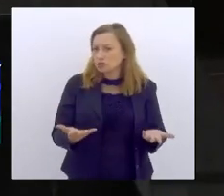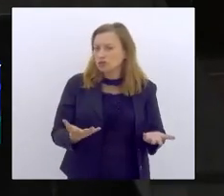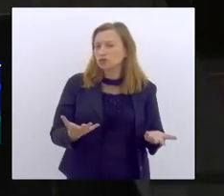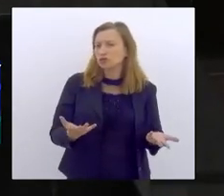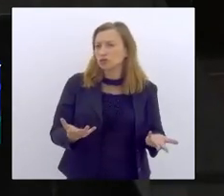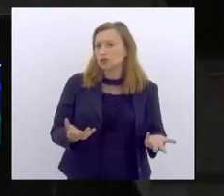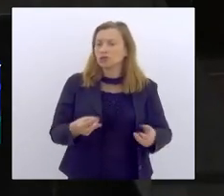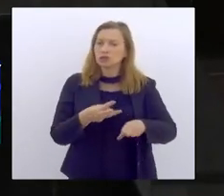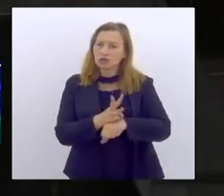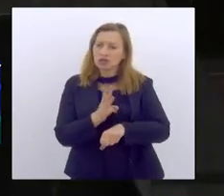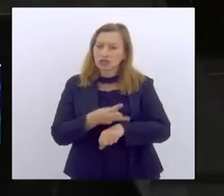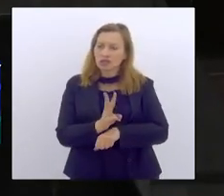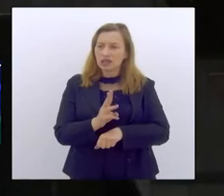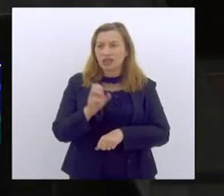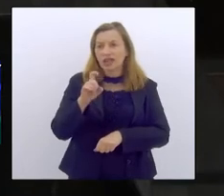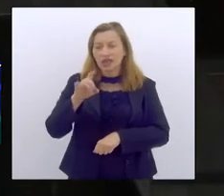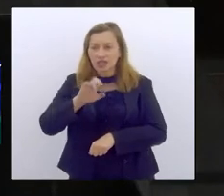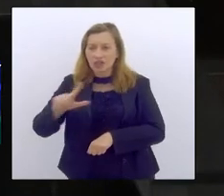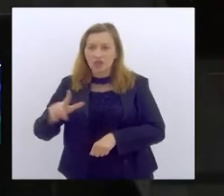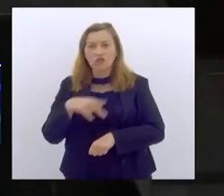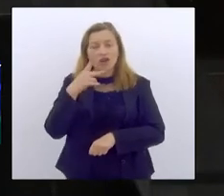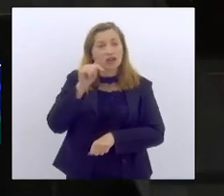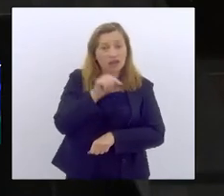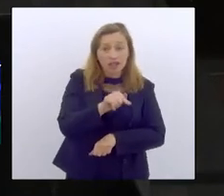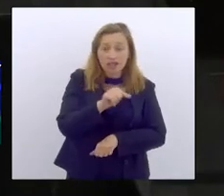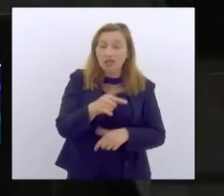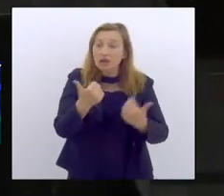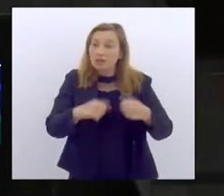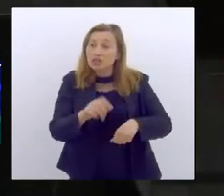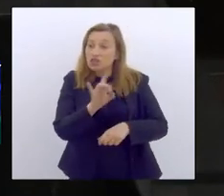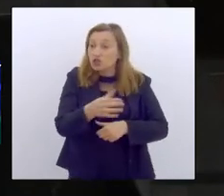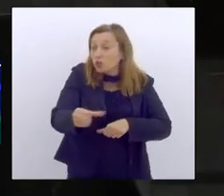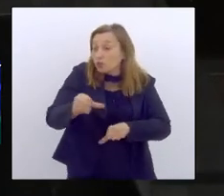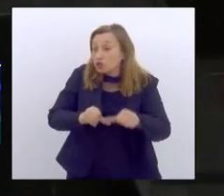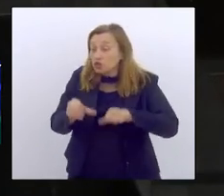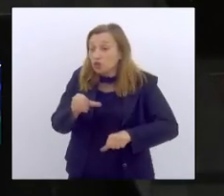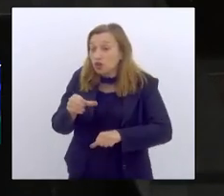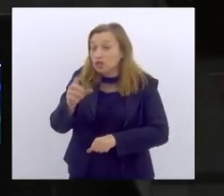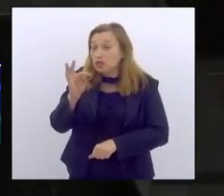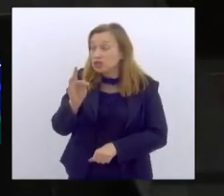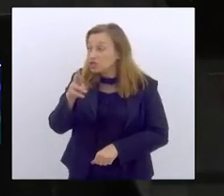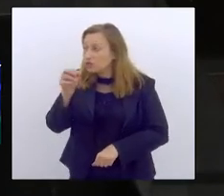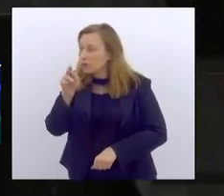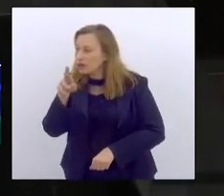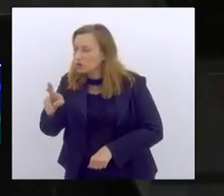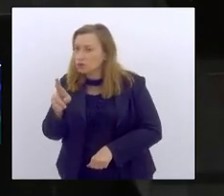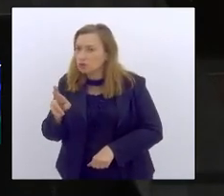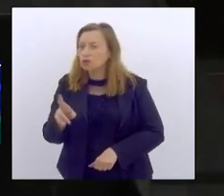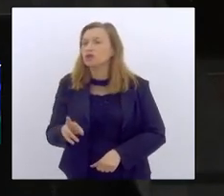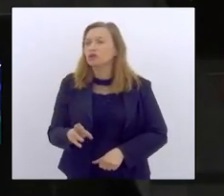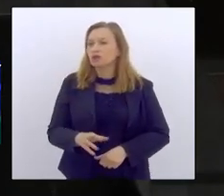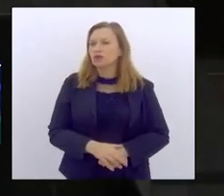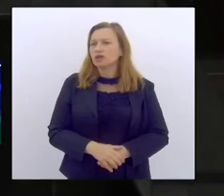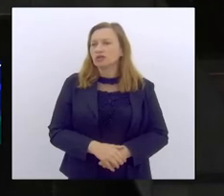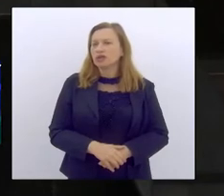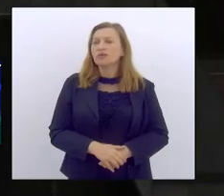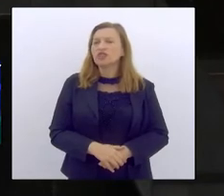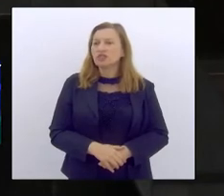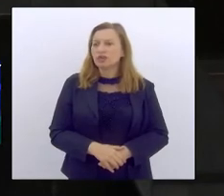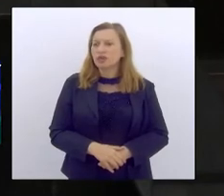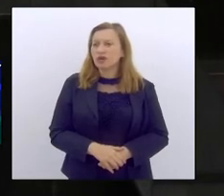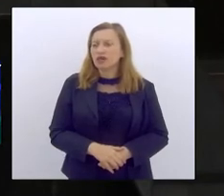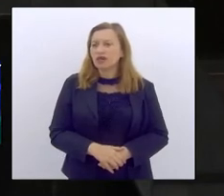de serviço da enel eu tenho que é de baixo tá fazer uma troca do transformador colocar um transformador de maior